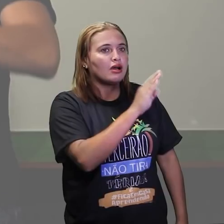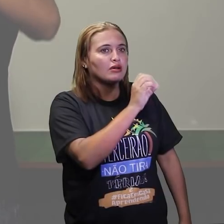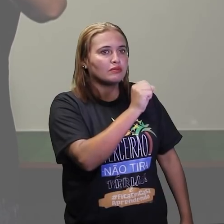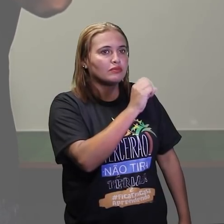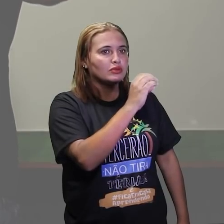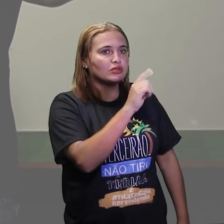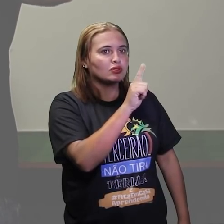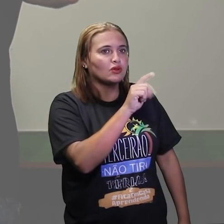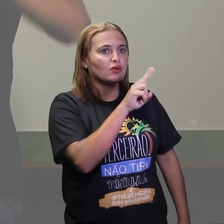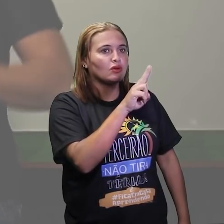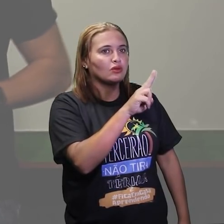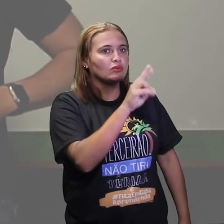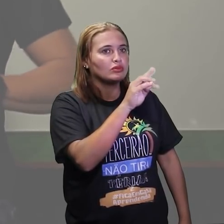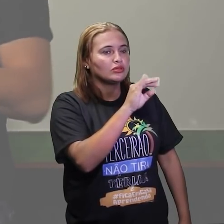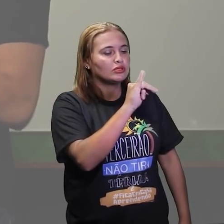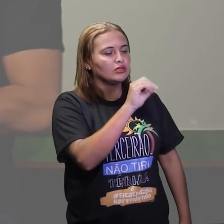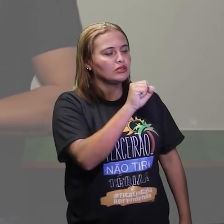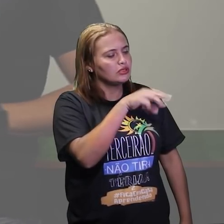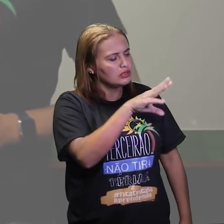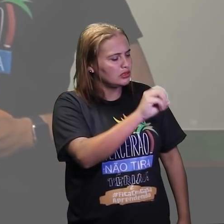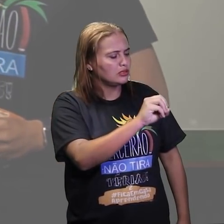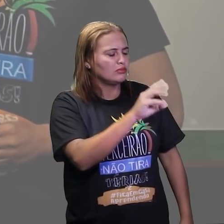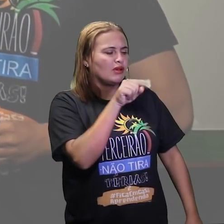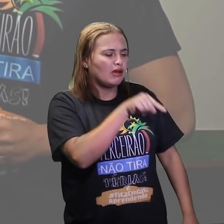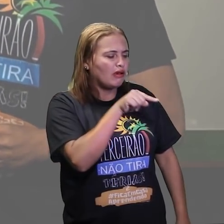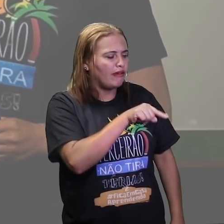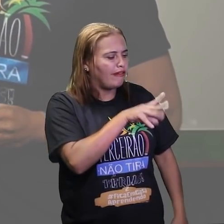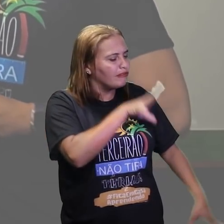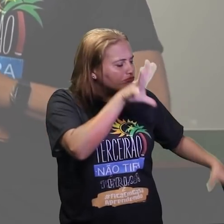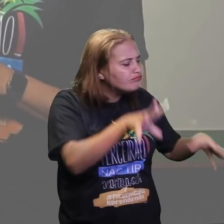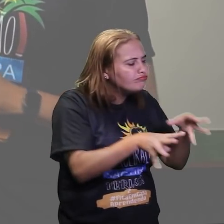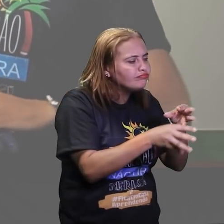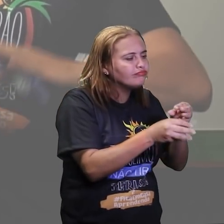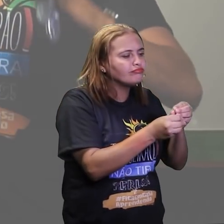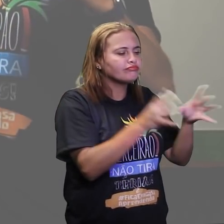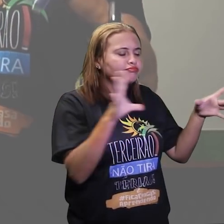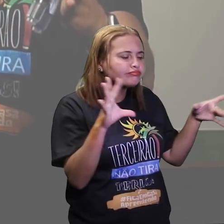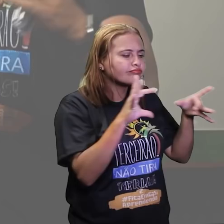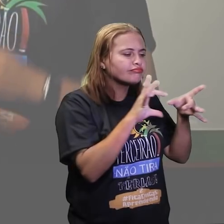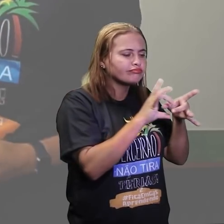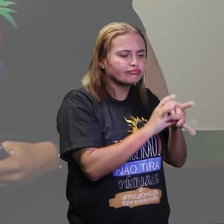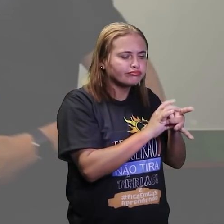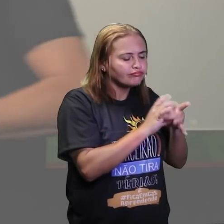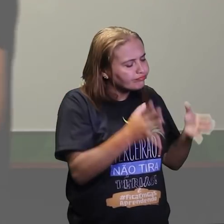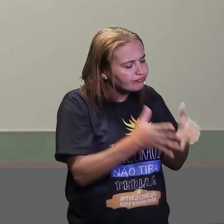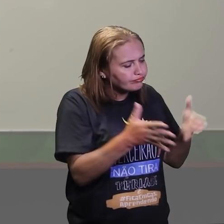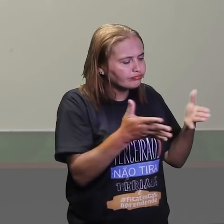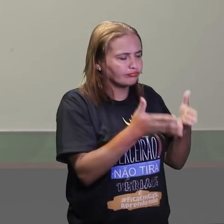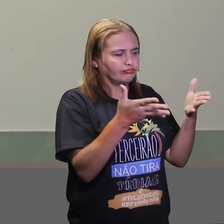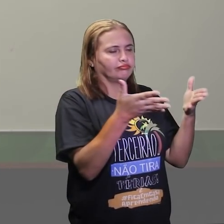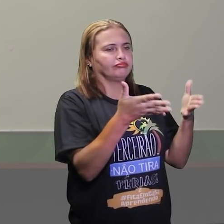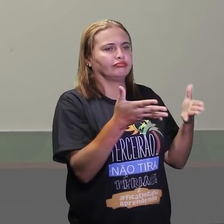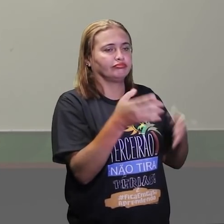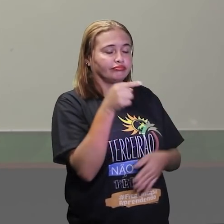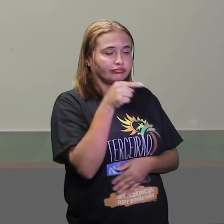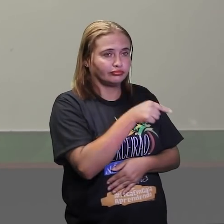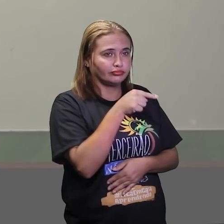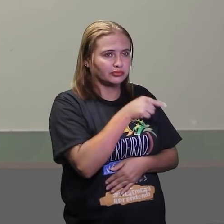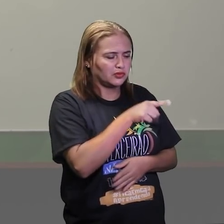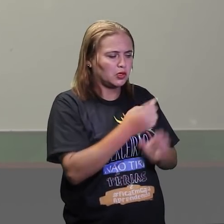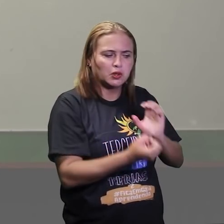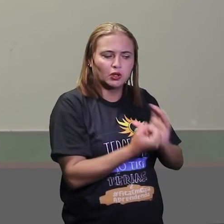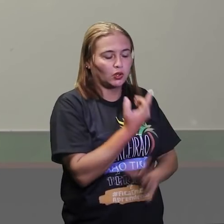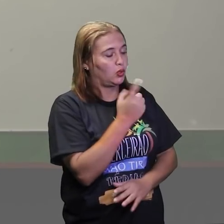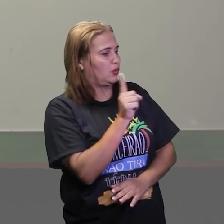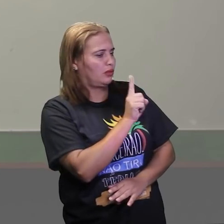aqui, saudosista, né? Porque ele está no final do absolutismo. Necessariamente ele quer resgatar. Tá? Muita gente pensa que ele criou,